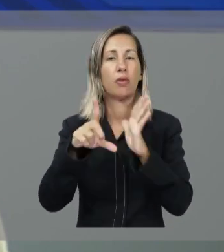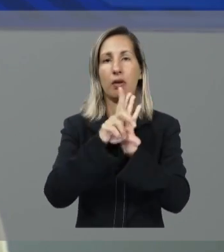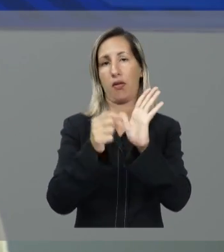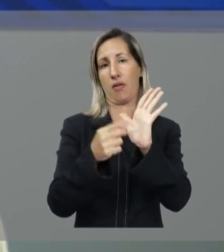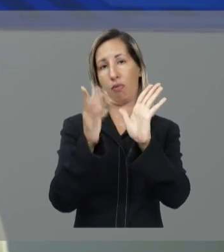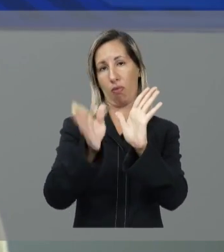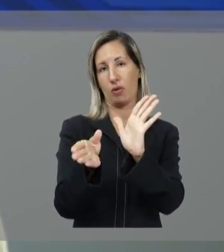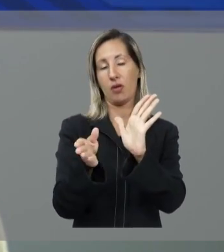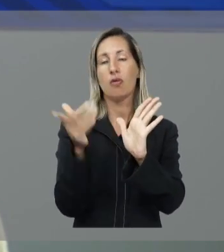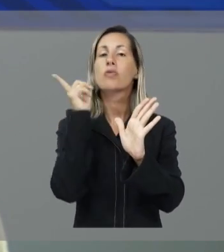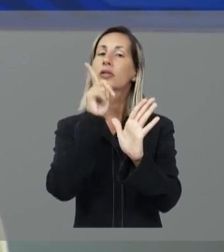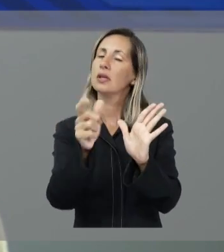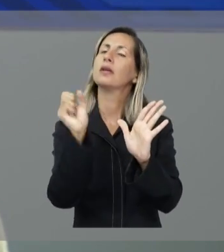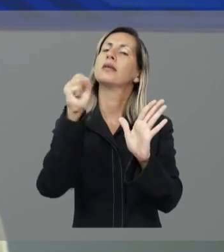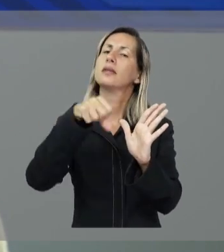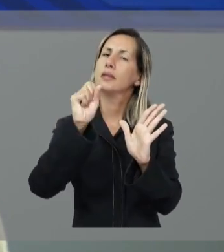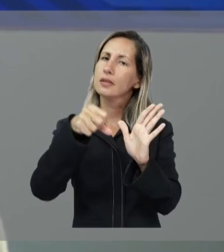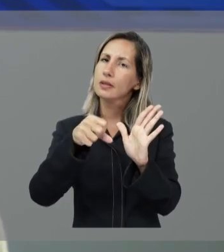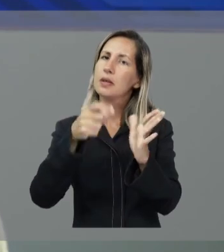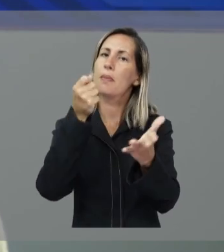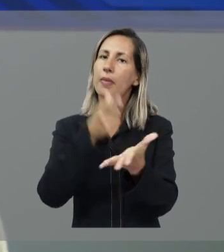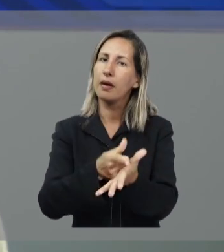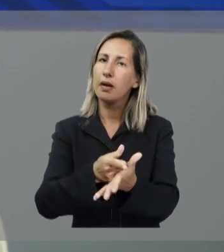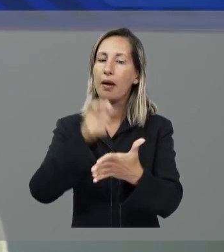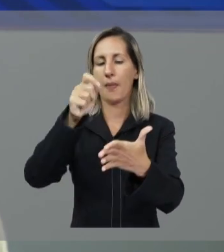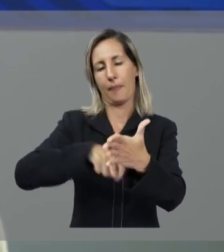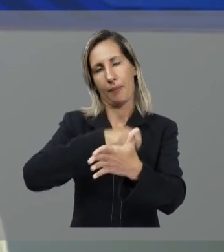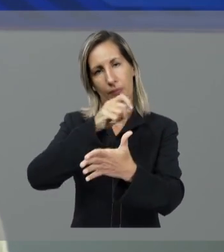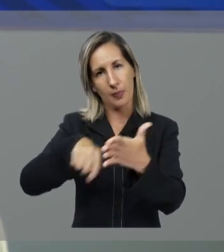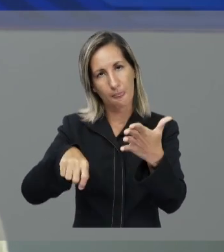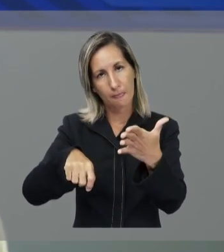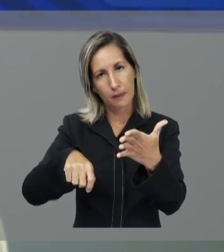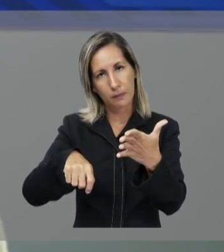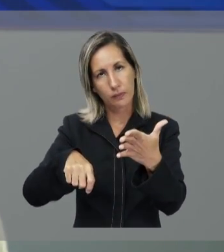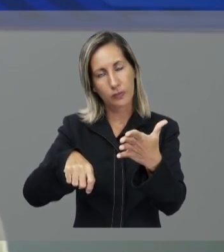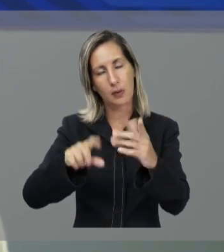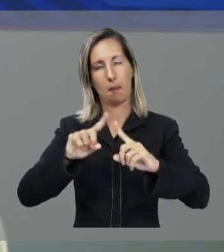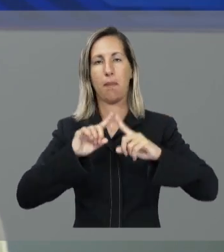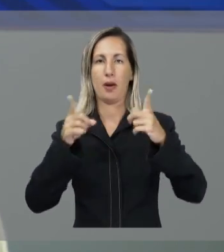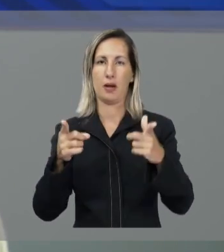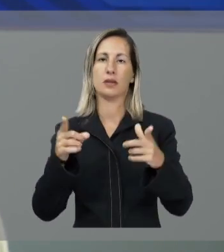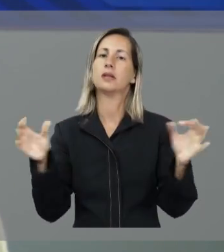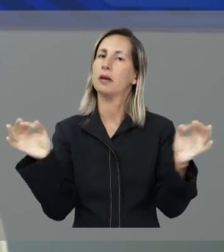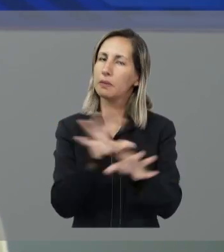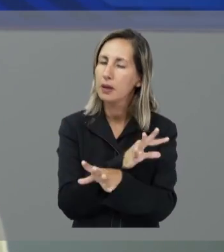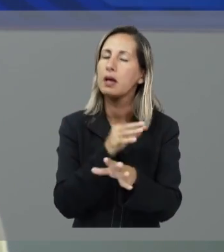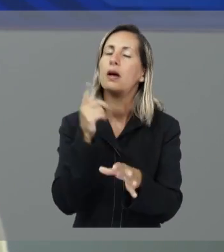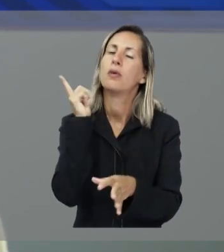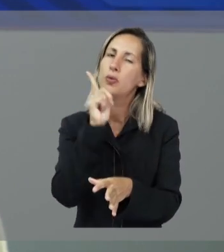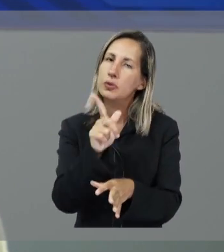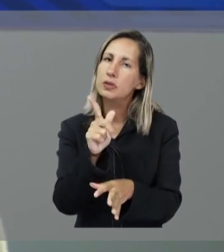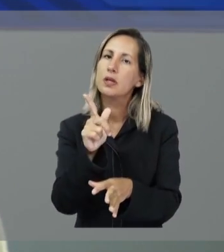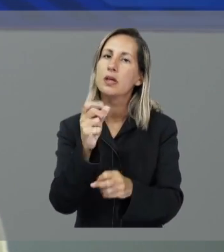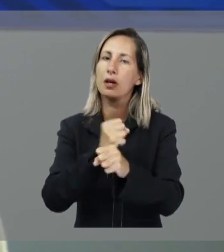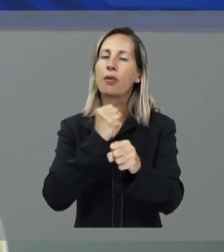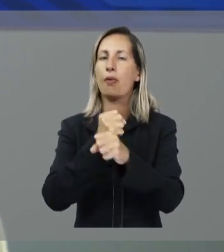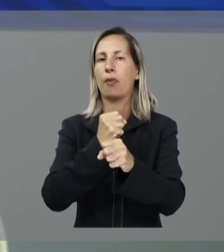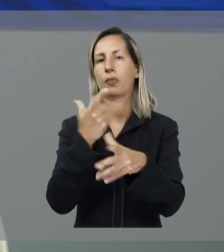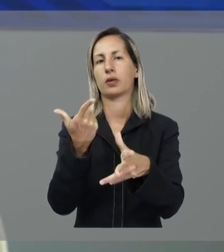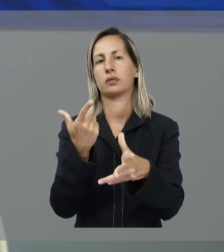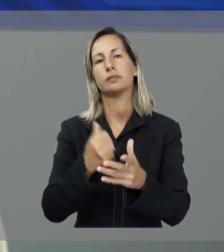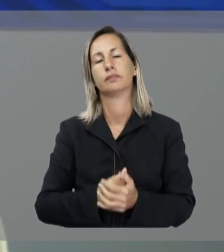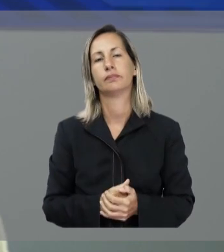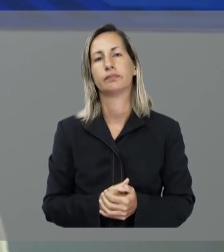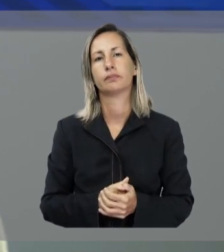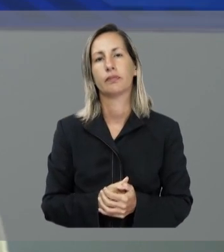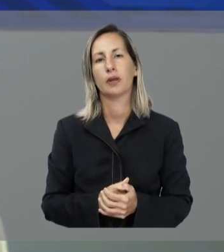lei, você consegue sim pagar uma multa ao poder público, mas consegue concluir a sua obra, né? De